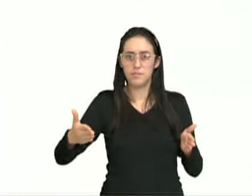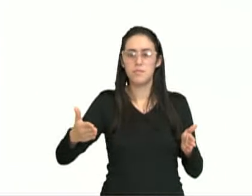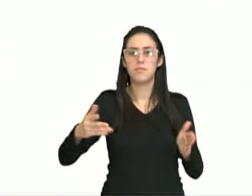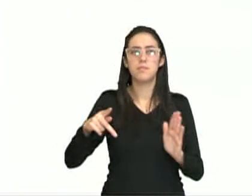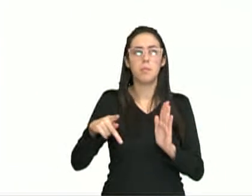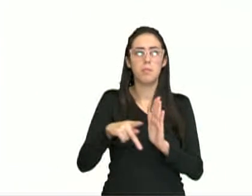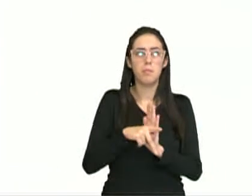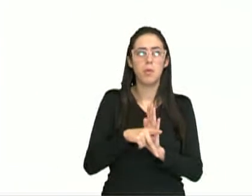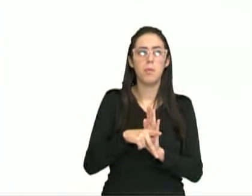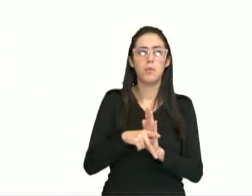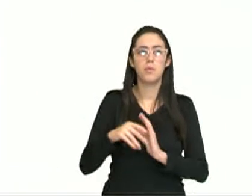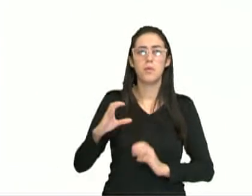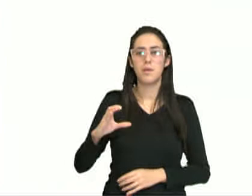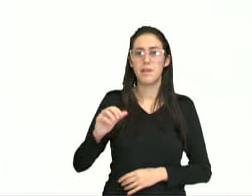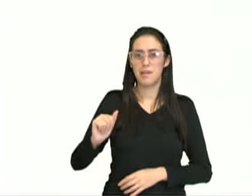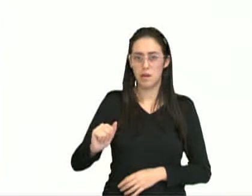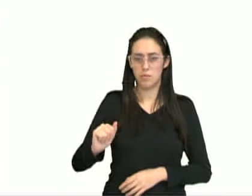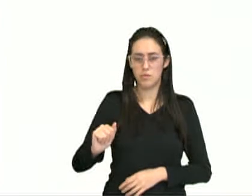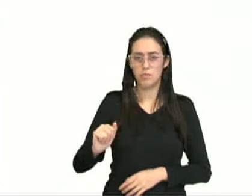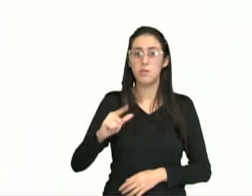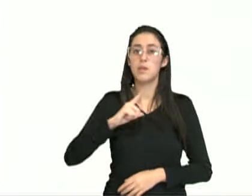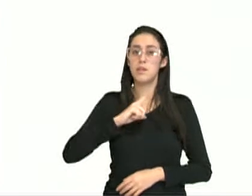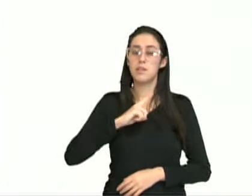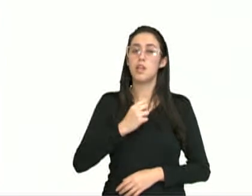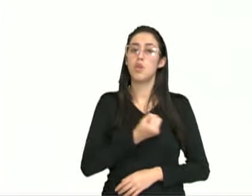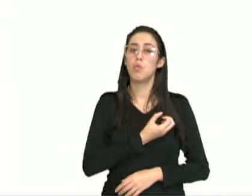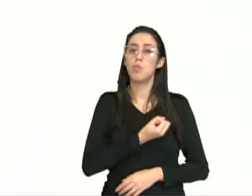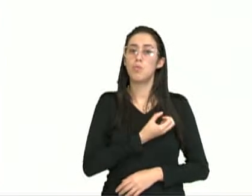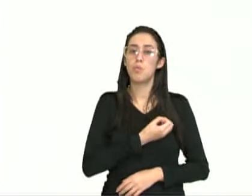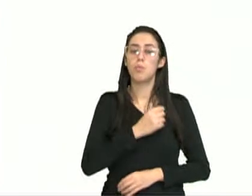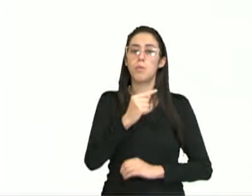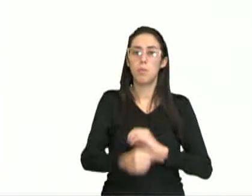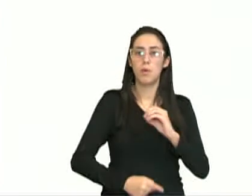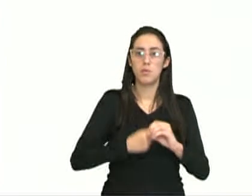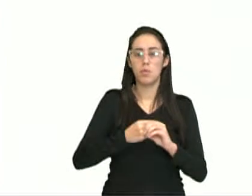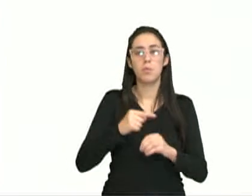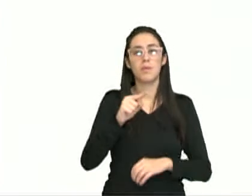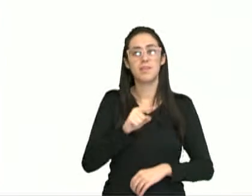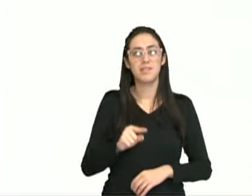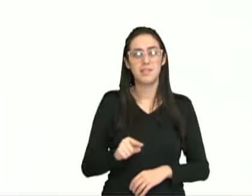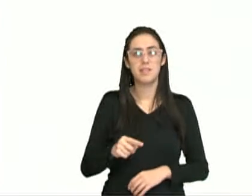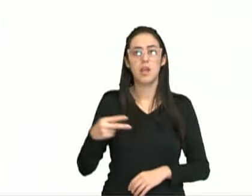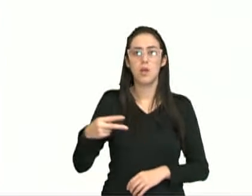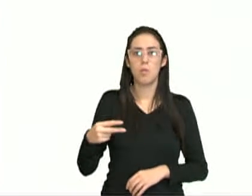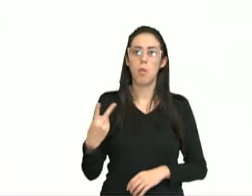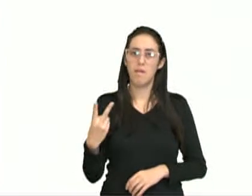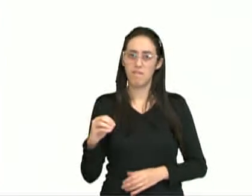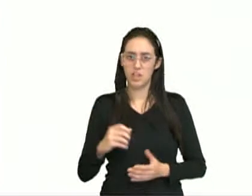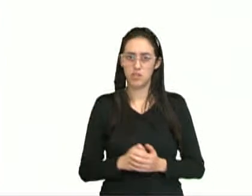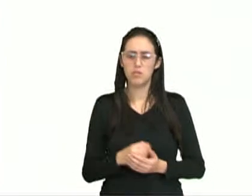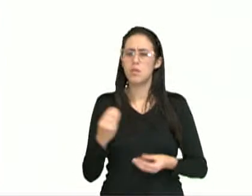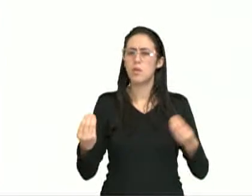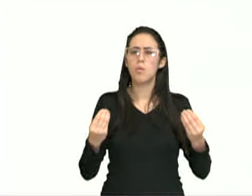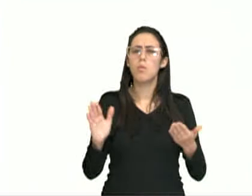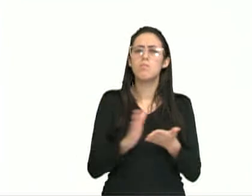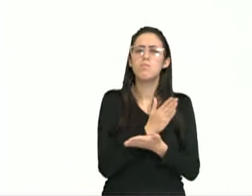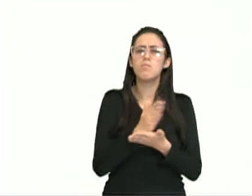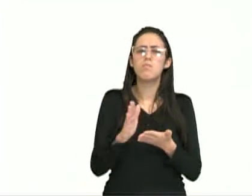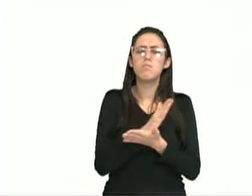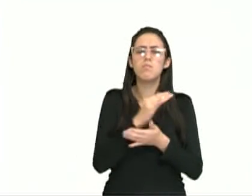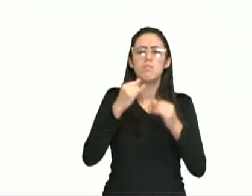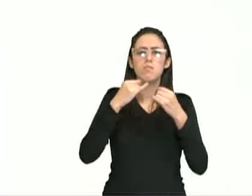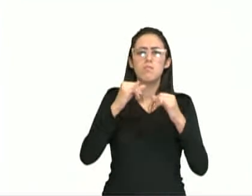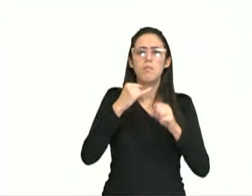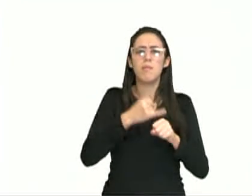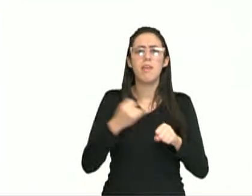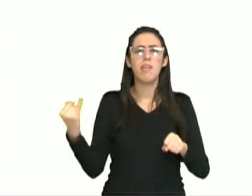cálcio. Lembrando que o cálcio possui o número atômico Z igual a 20. Como ficaria a distribuição eletrônica para o íon